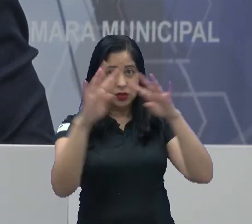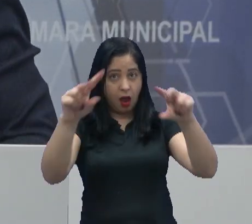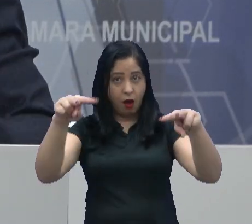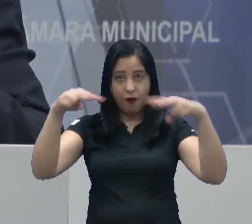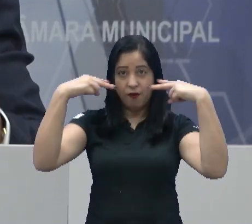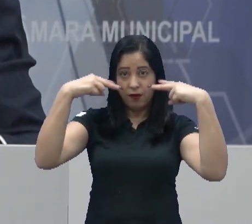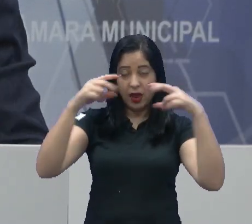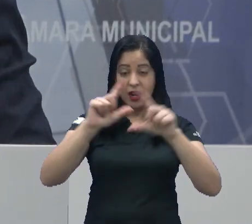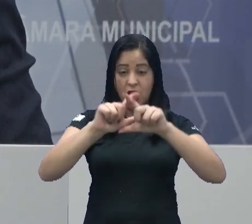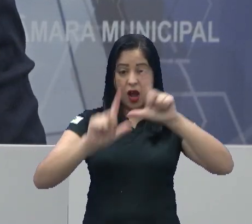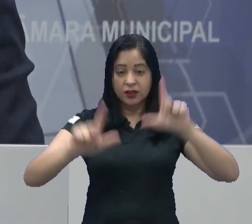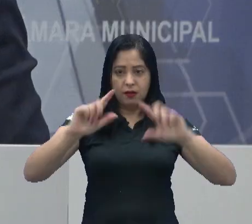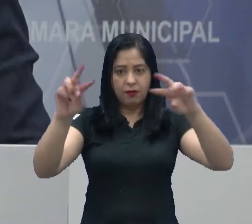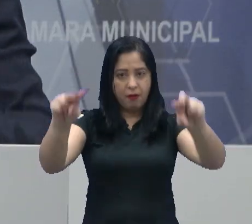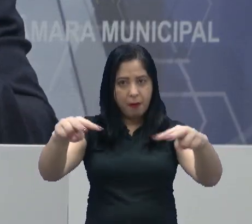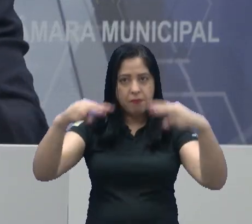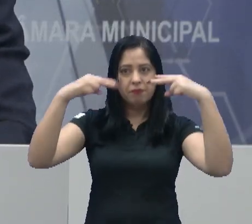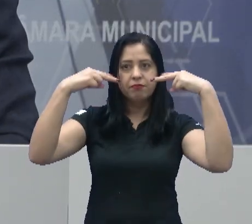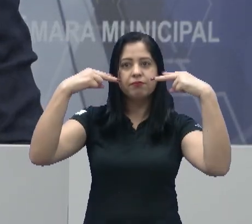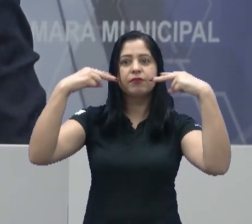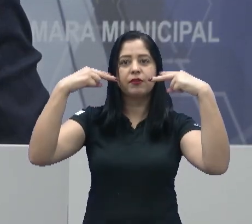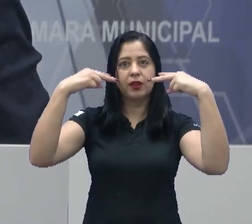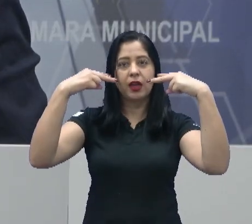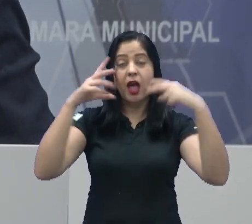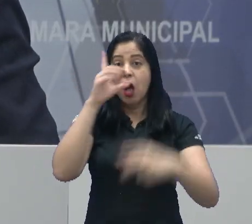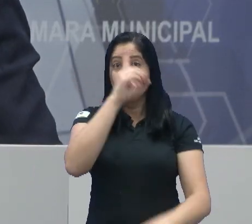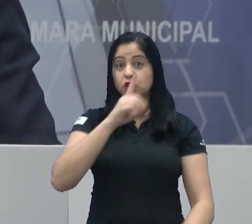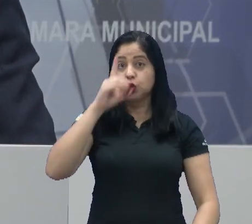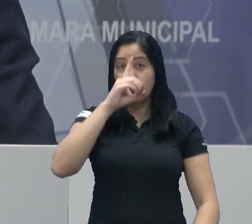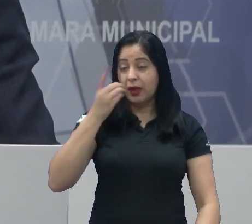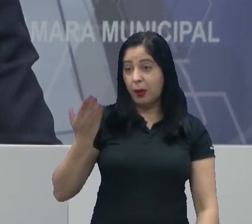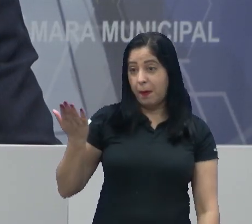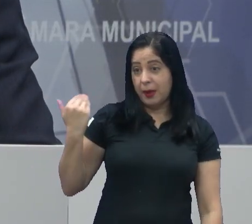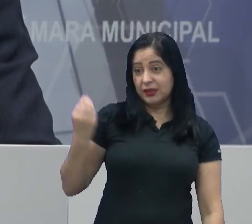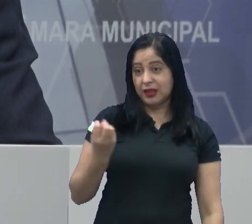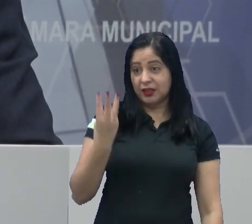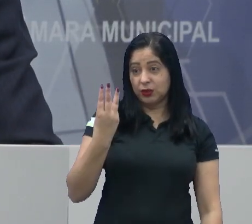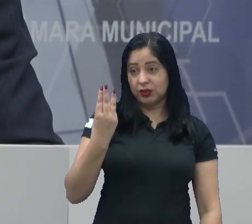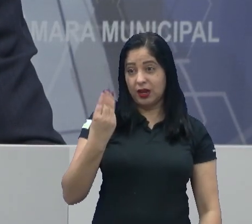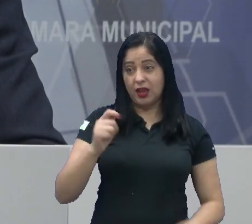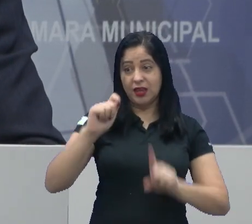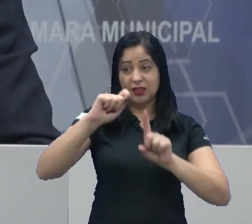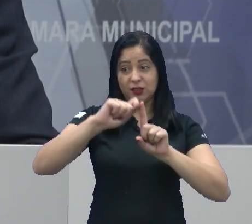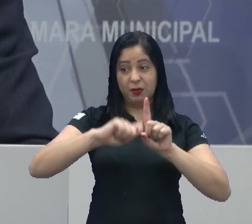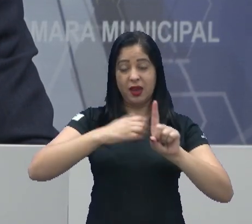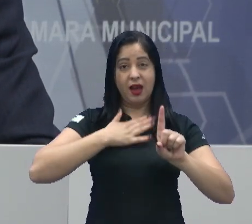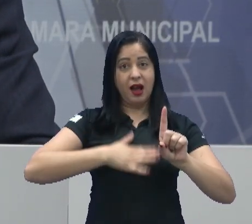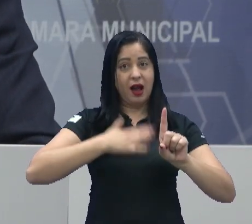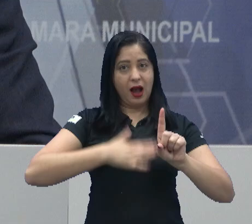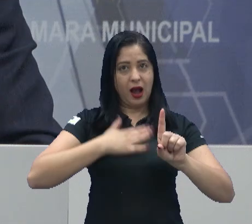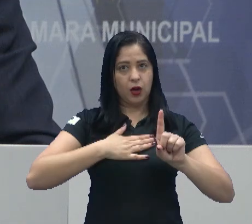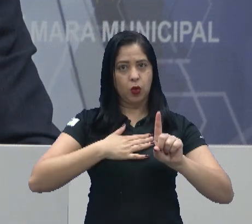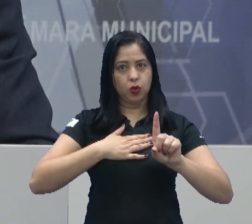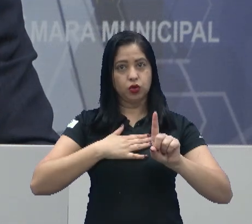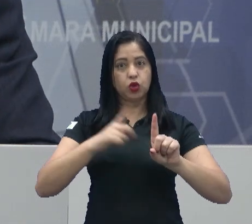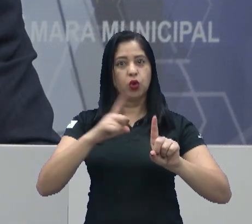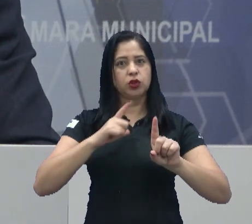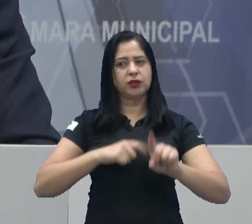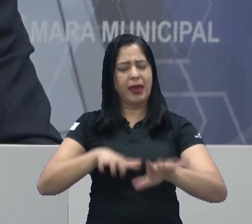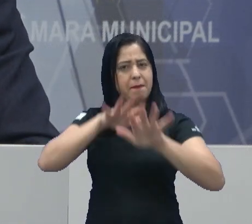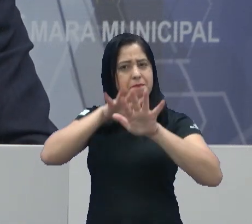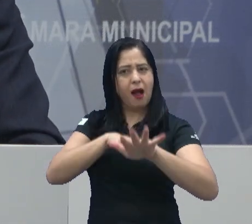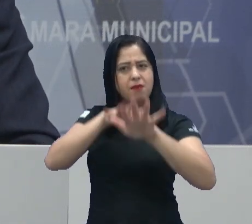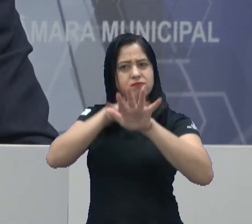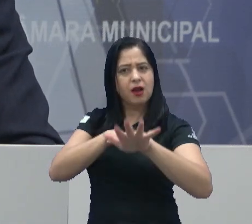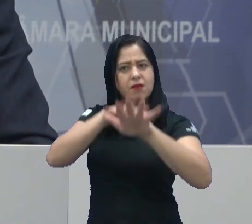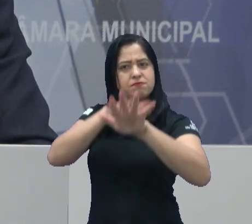Câmara, nas ruas da cidade. Domingo agora, dia 3 de agosto, nós fizemos um ato cívico, mobilizamos a